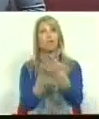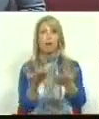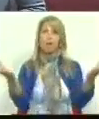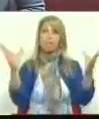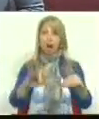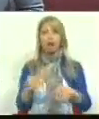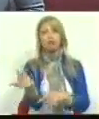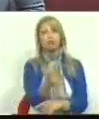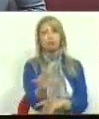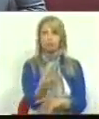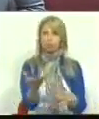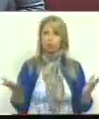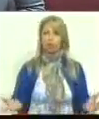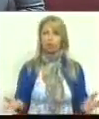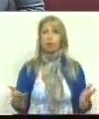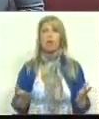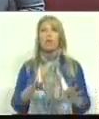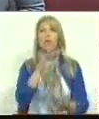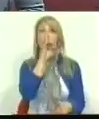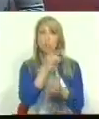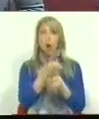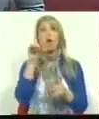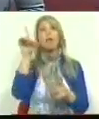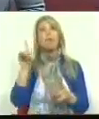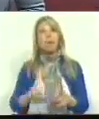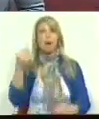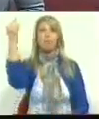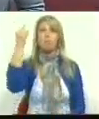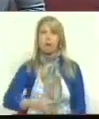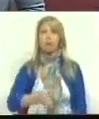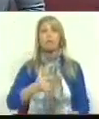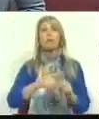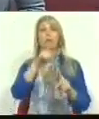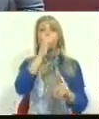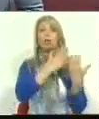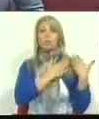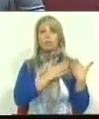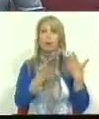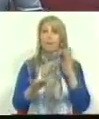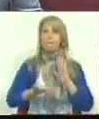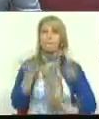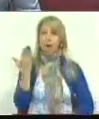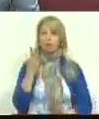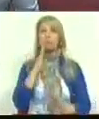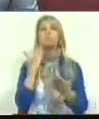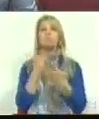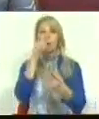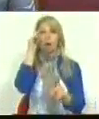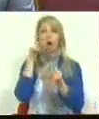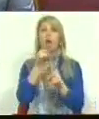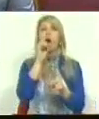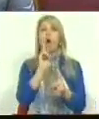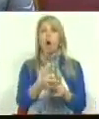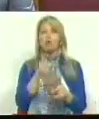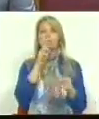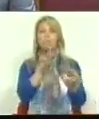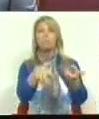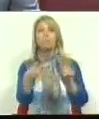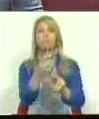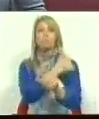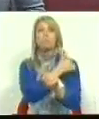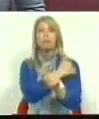lado, e, por outro lado, em simultâneo, exigir mais responsabilidade, norteia também a reforma da reabilitação